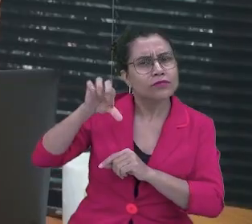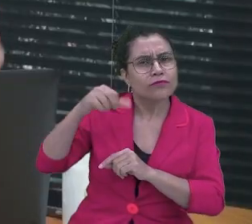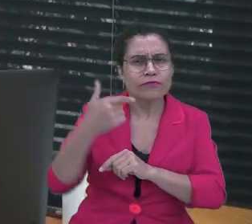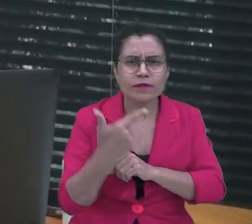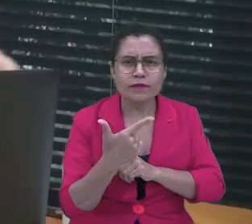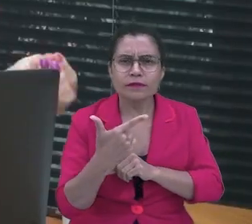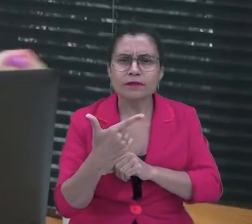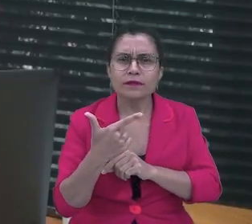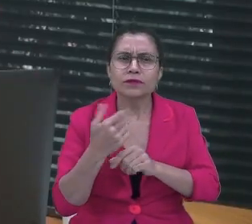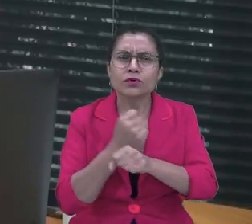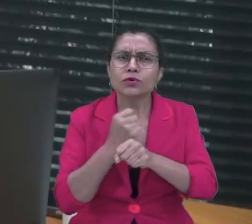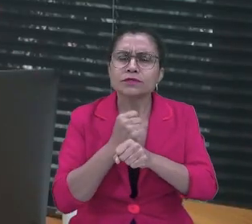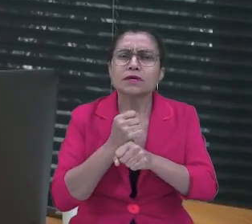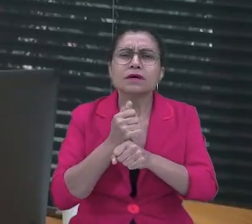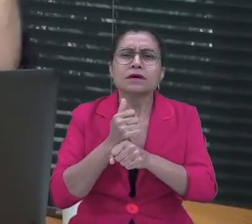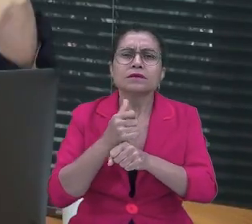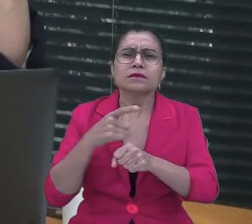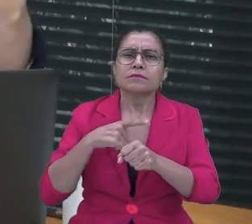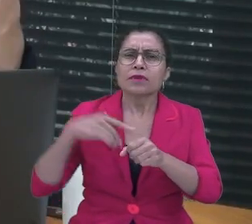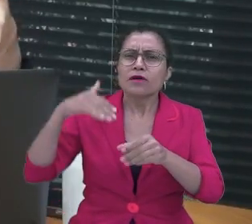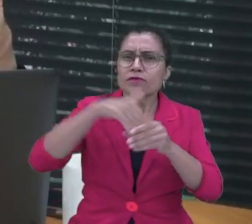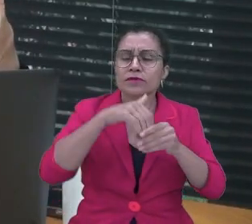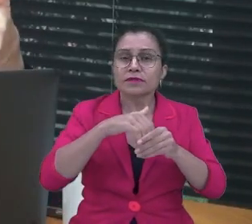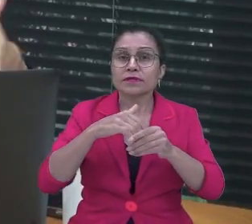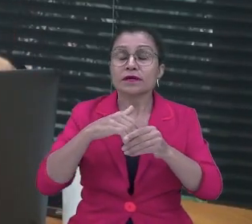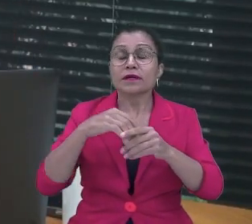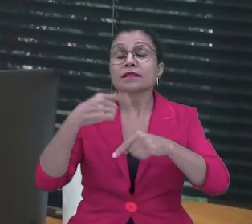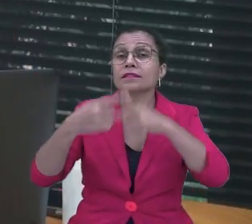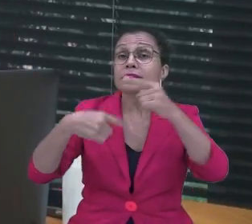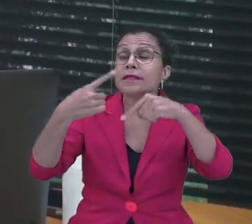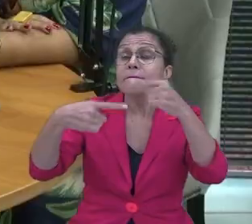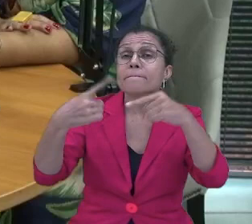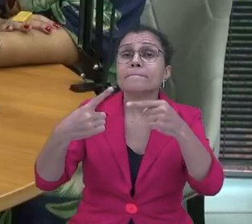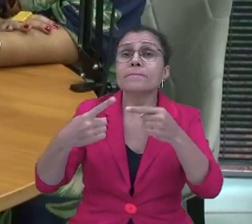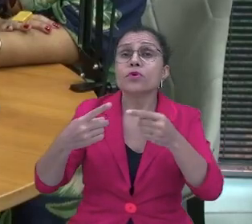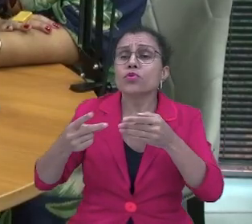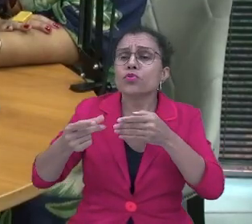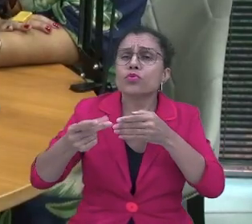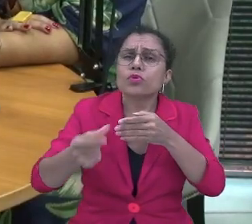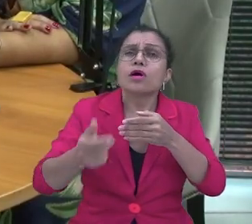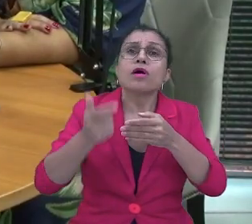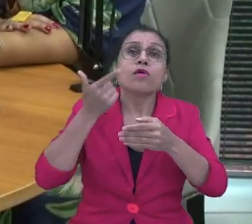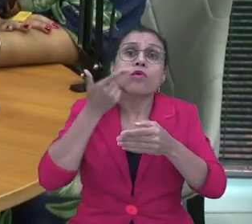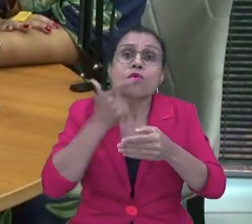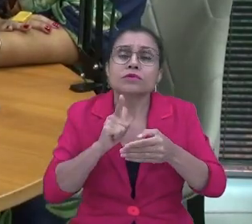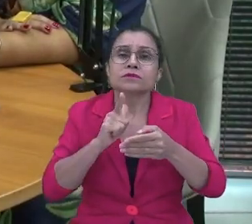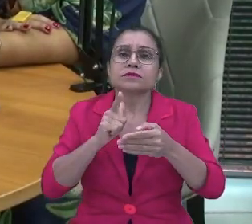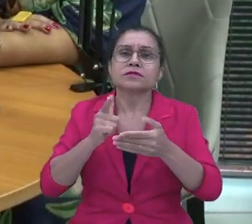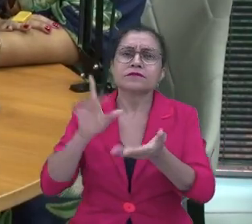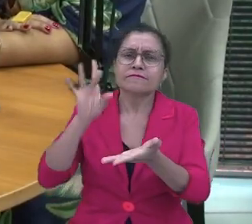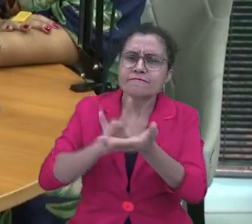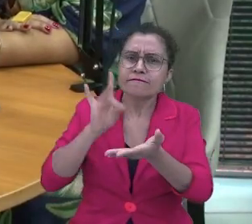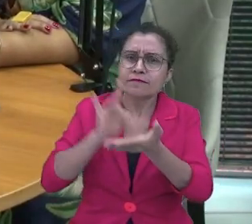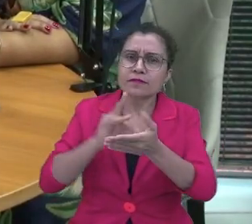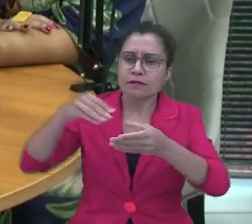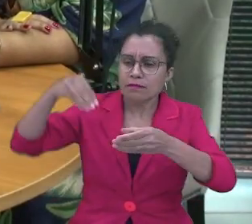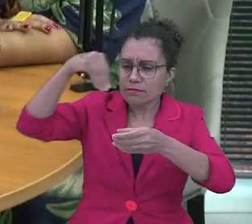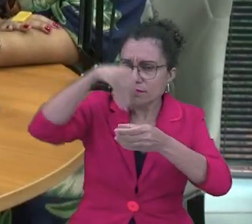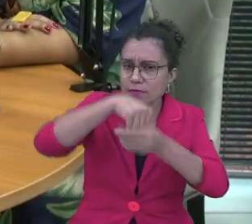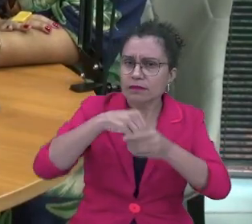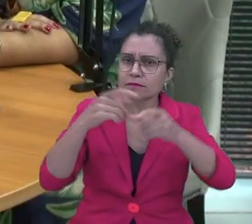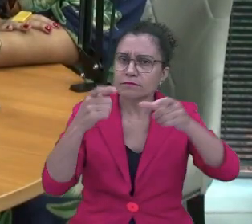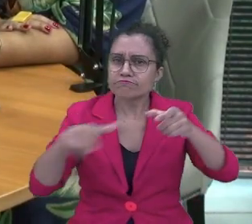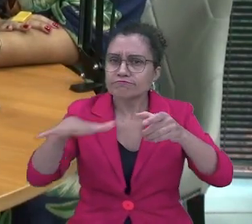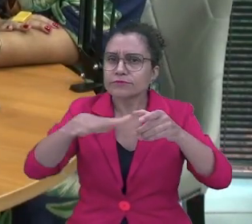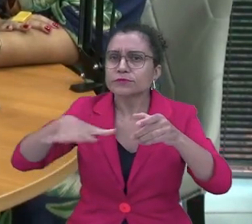que pudemos votar, imagine quanto tempo levou para depois disso as mulheres realmente começarem a participar ativamente, ocupar um espaço na